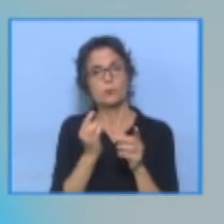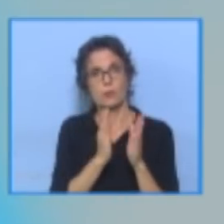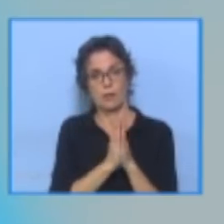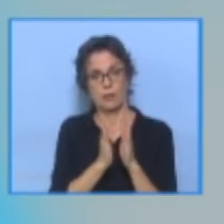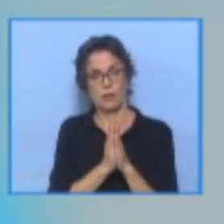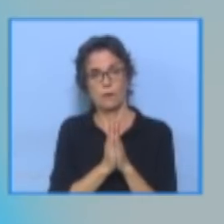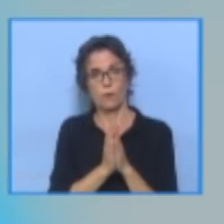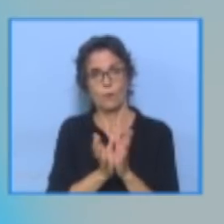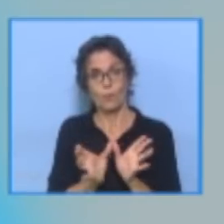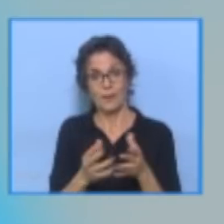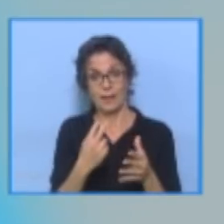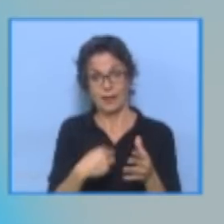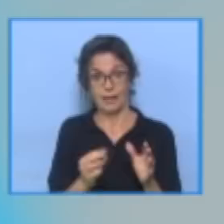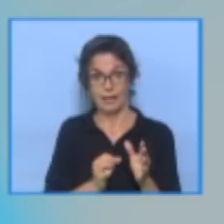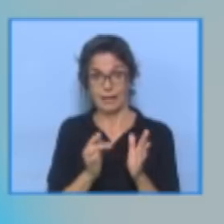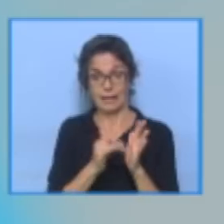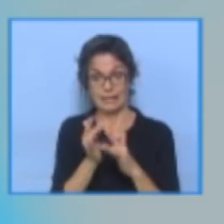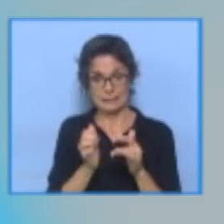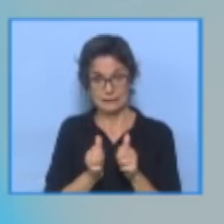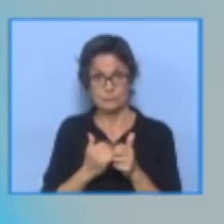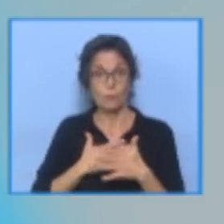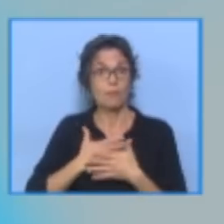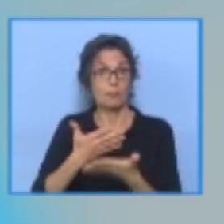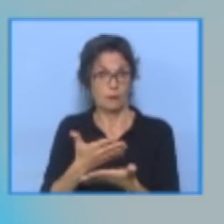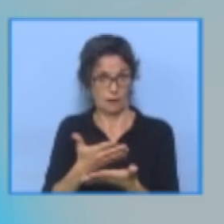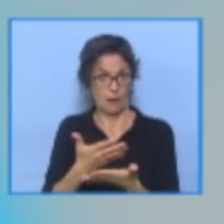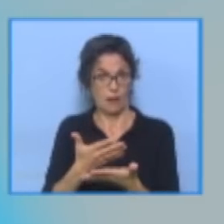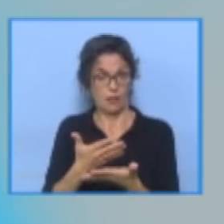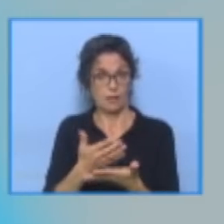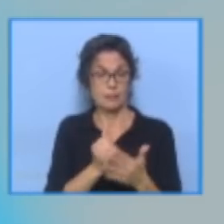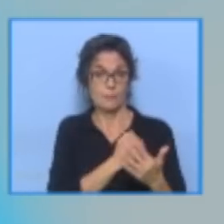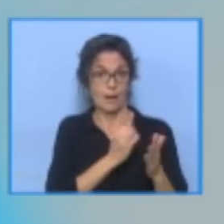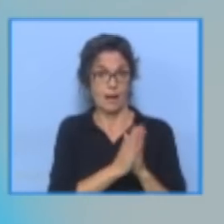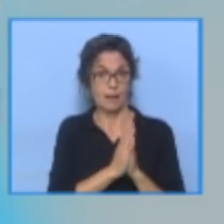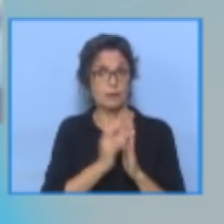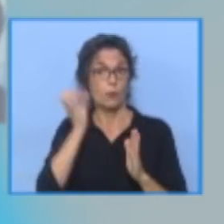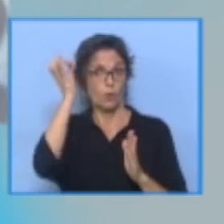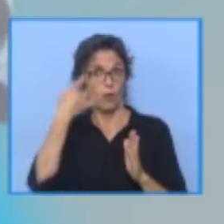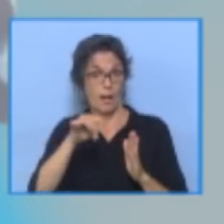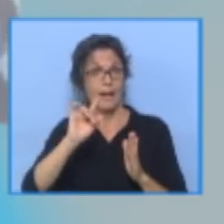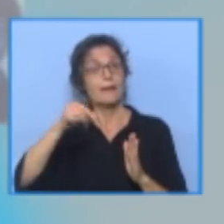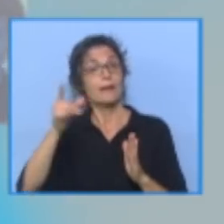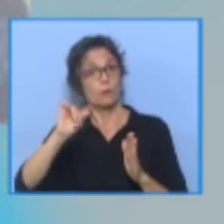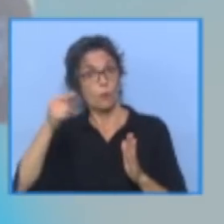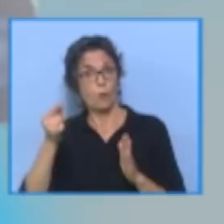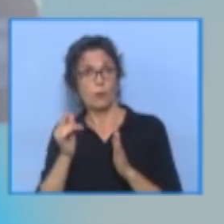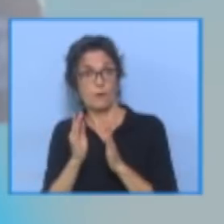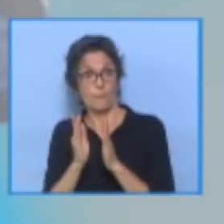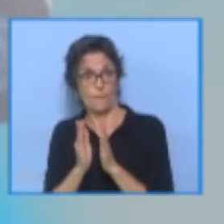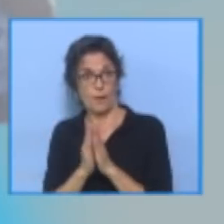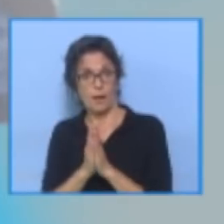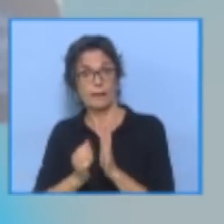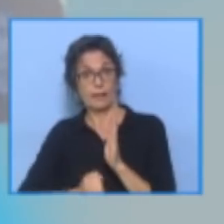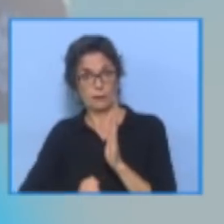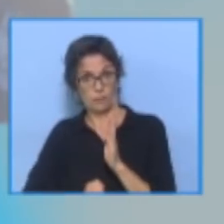comunidade cristã da Roménia, que é, para além da igreja ortodoxa, a igreja católica, que está composta